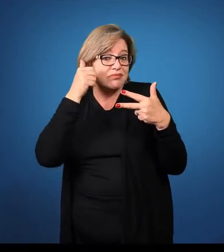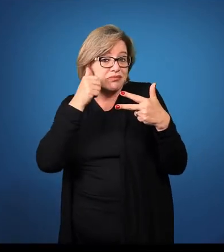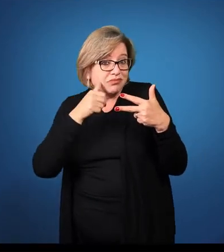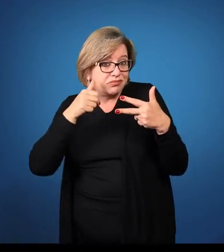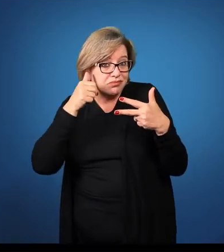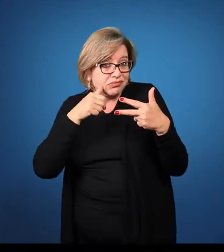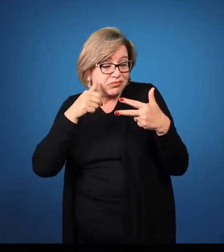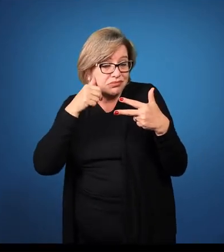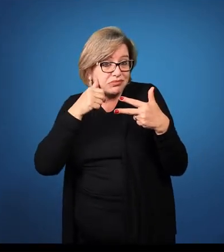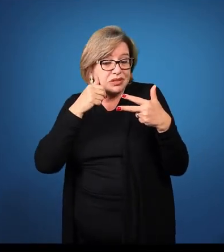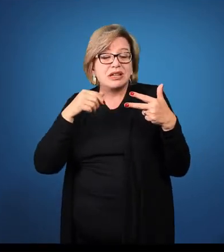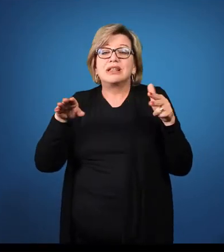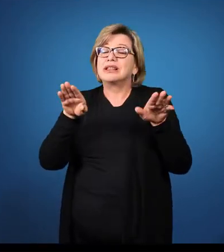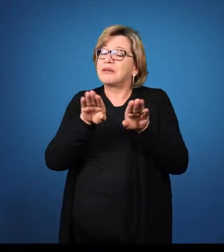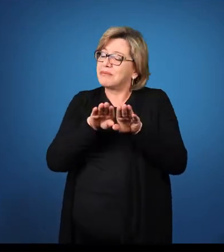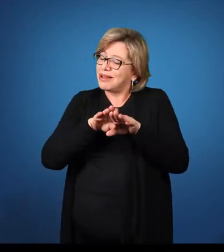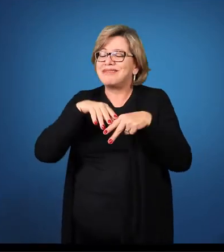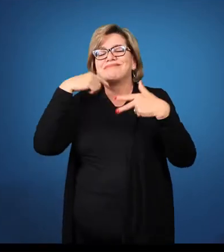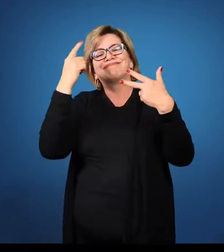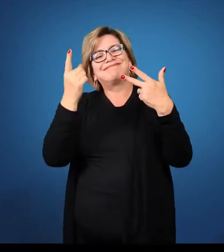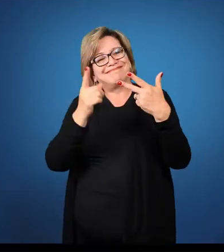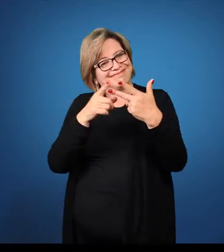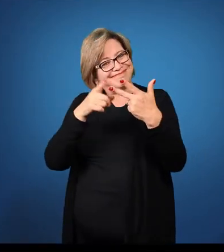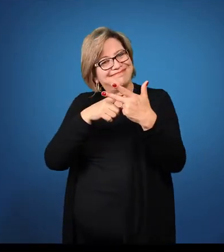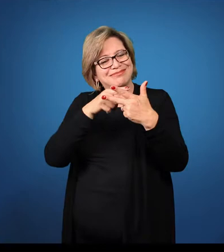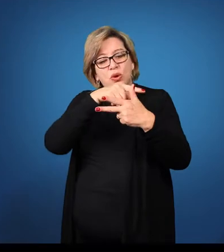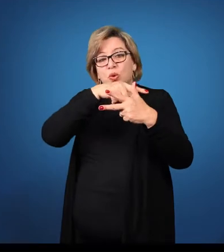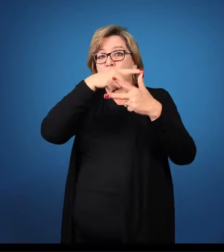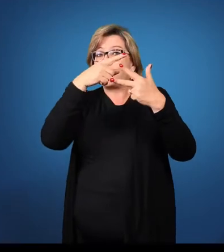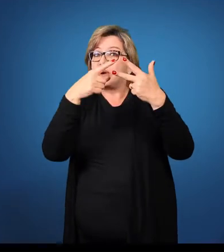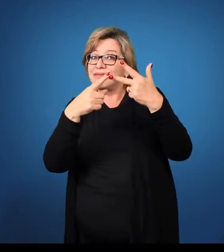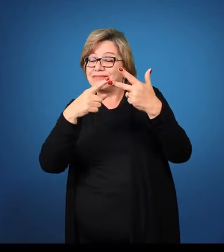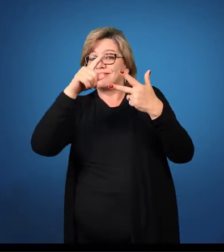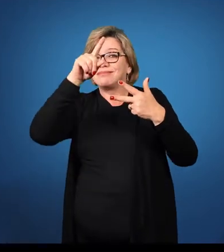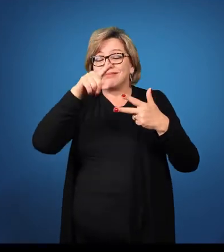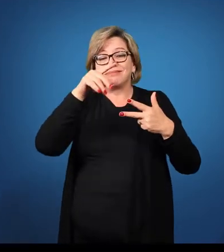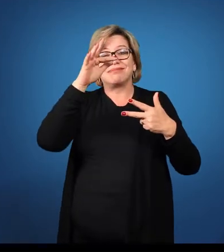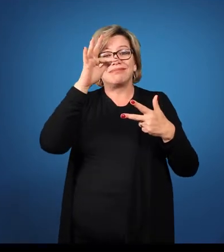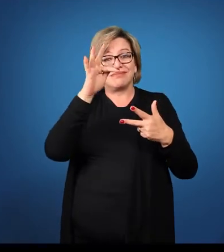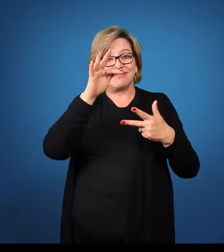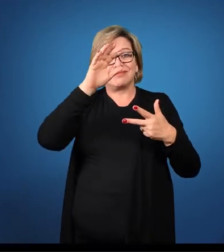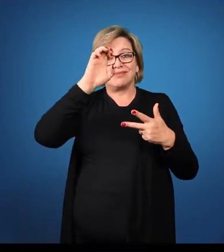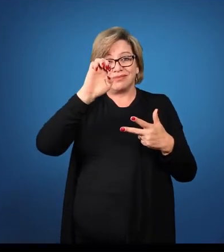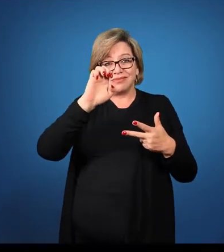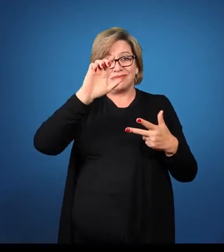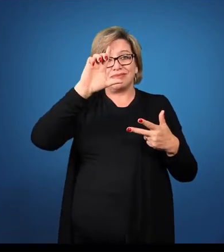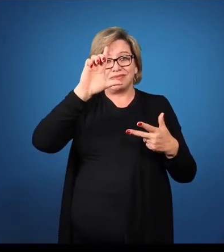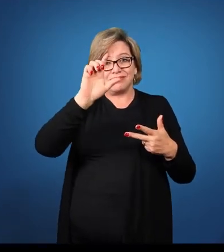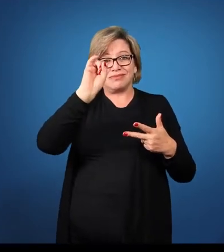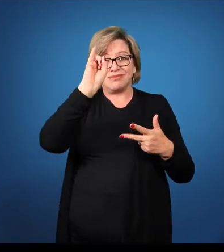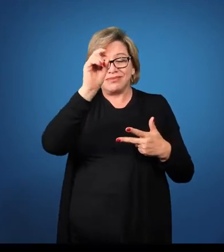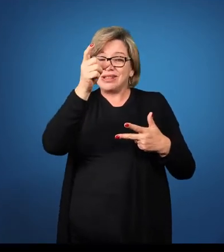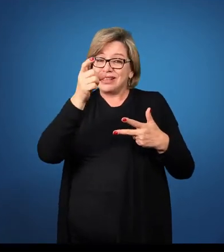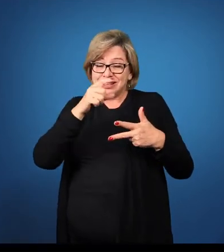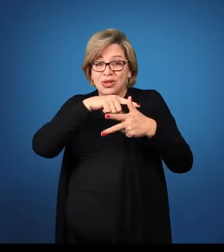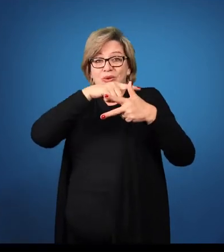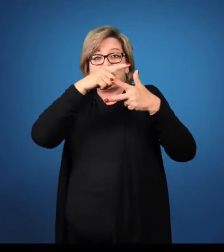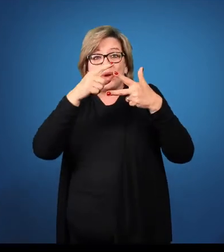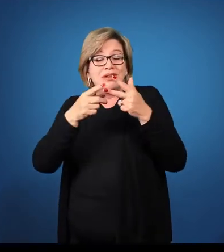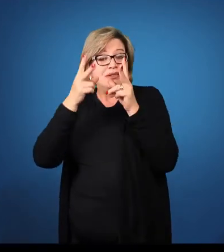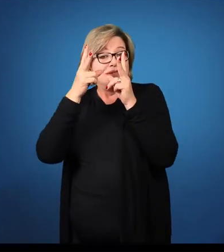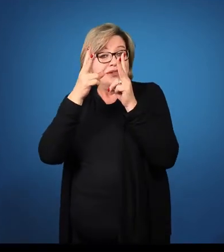para o feminino, e também para o neutro. Isto é, a mesma forma para todos os